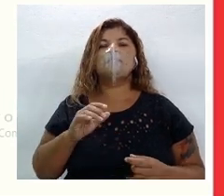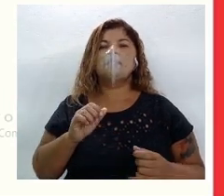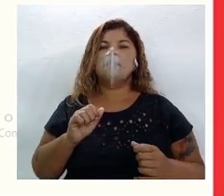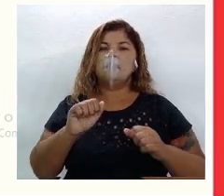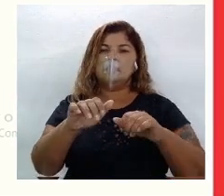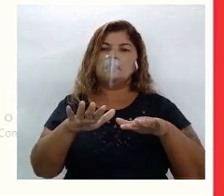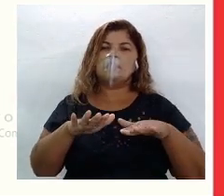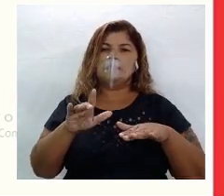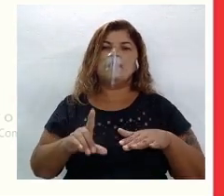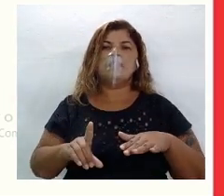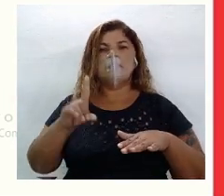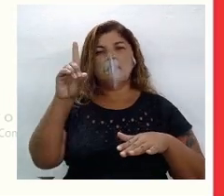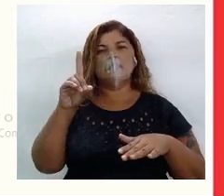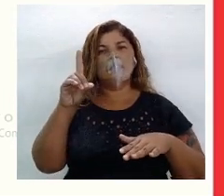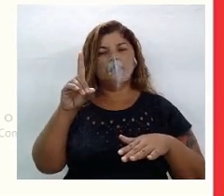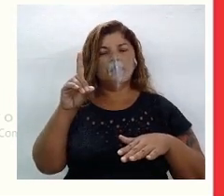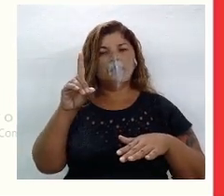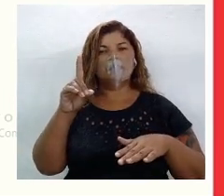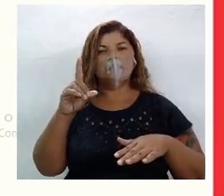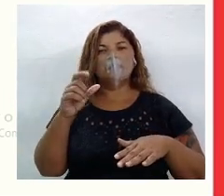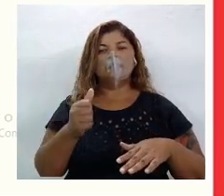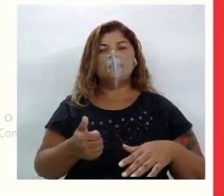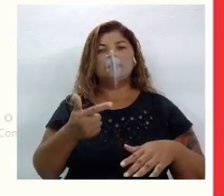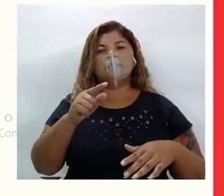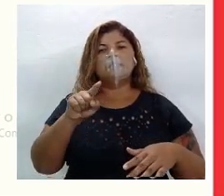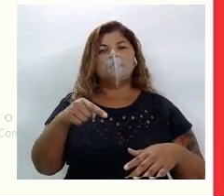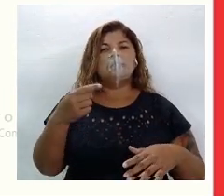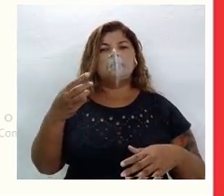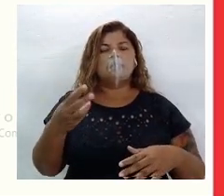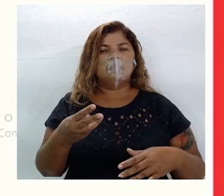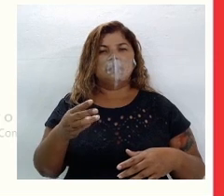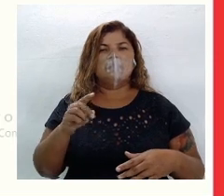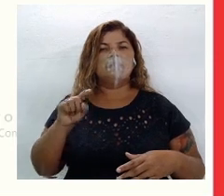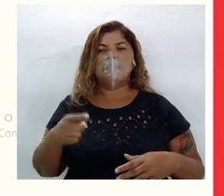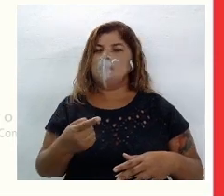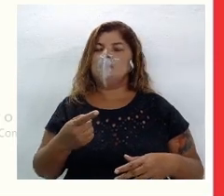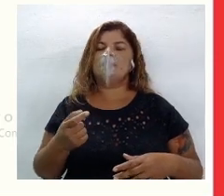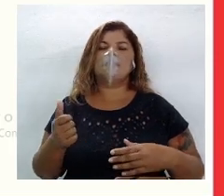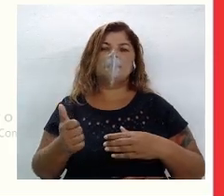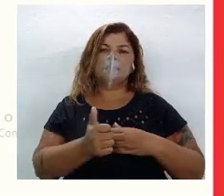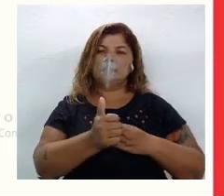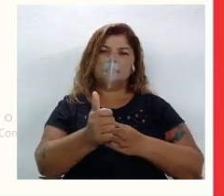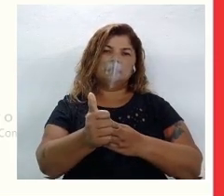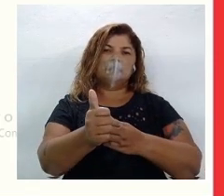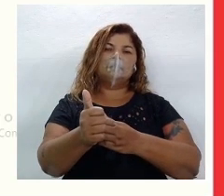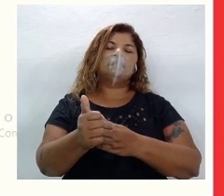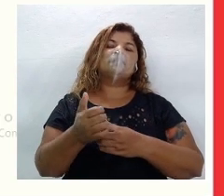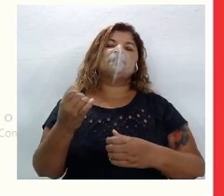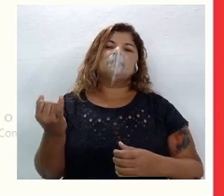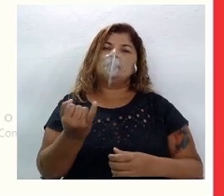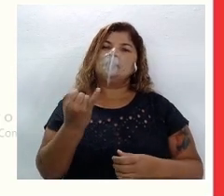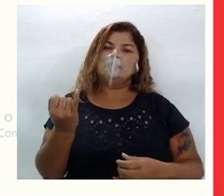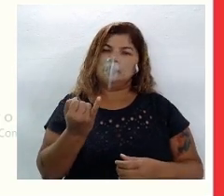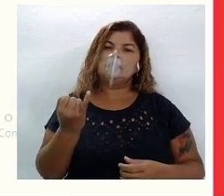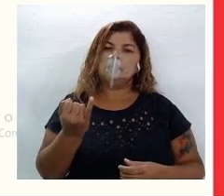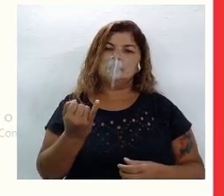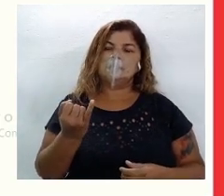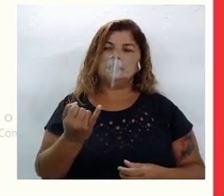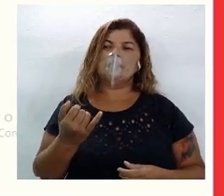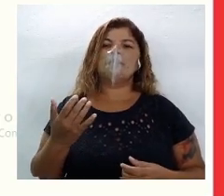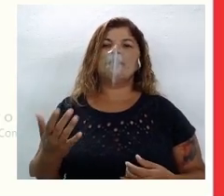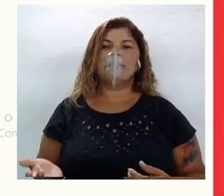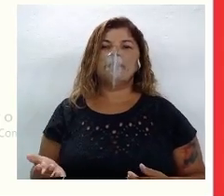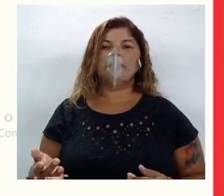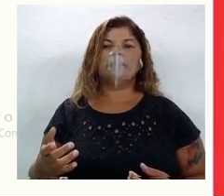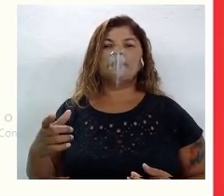Deus, com 12,3 milhões de seguidores. Então, é importante salientar isso. Então, vamos ver